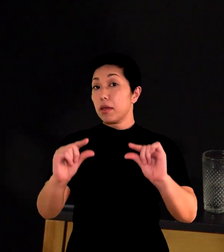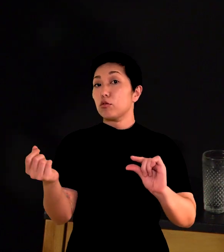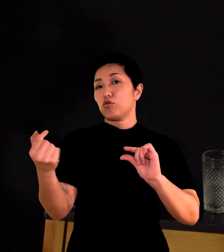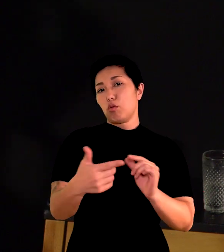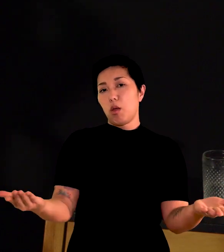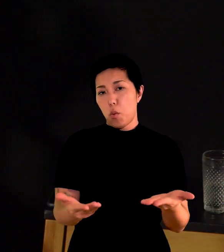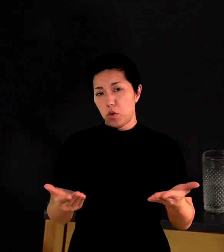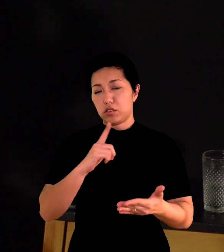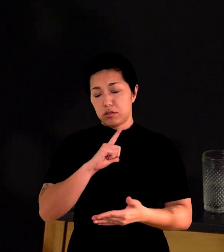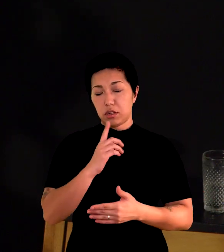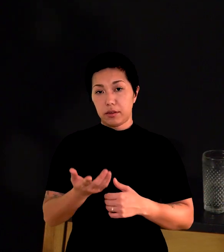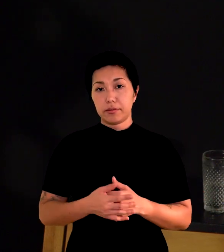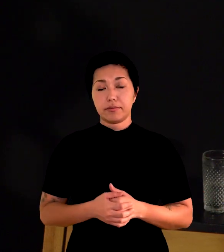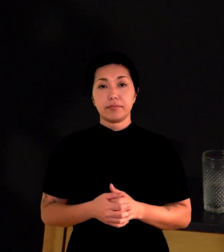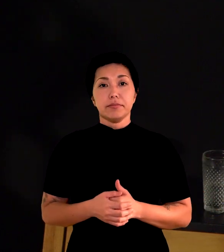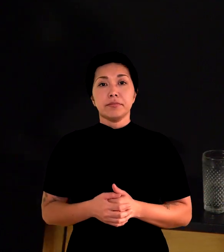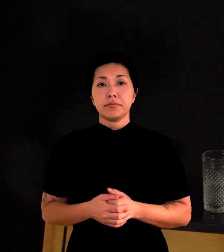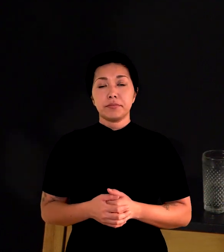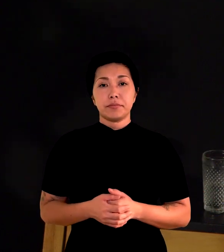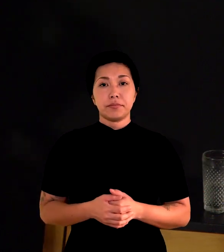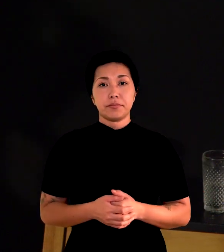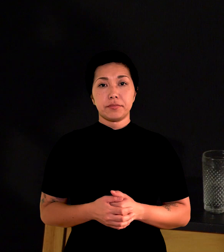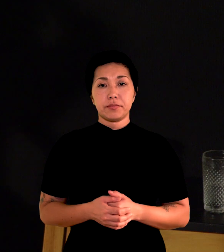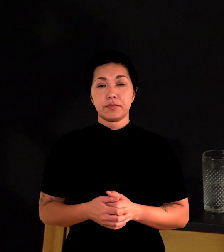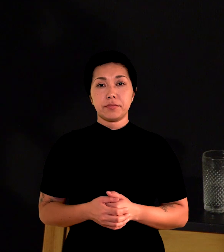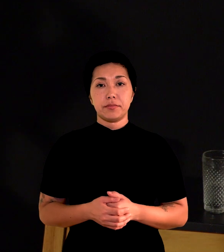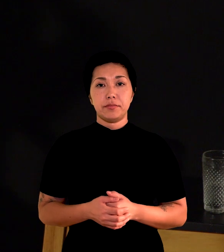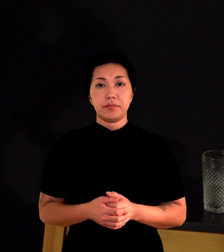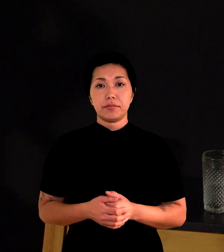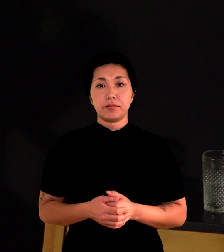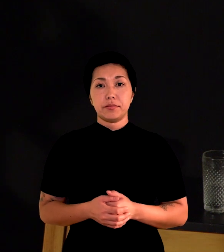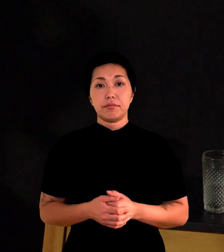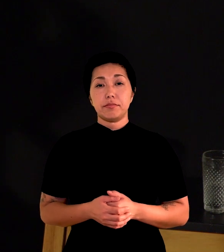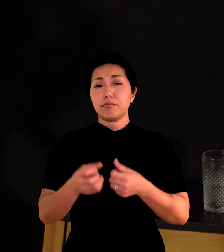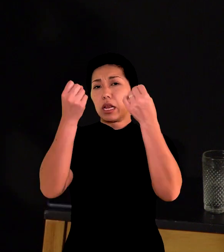Mas é bem menor do que é hoje, né? Do que seria bem menor.